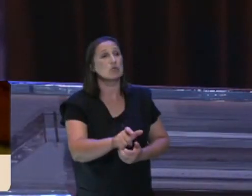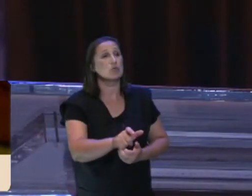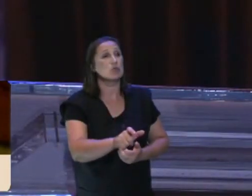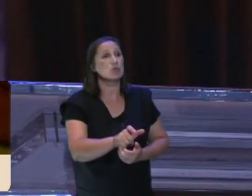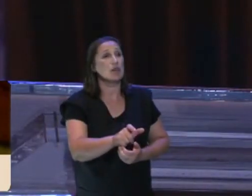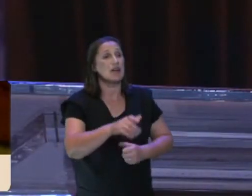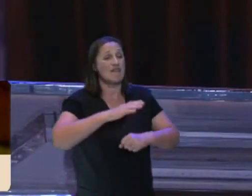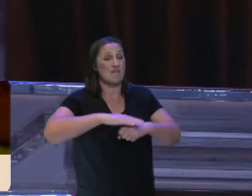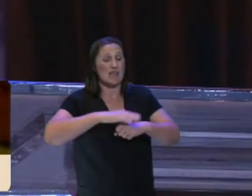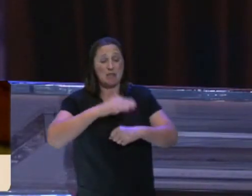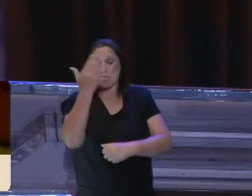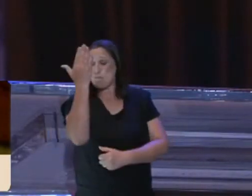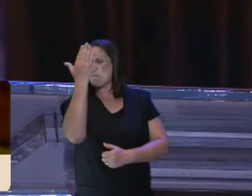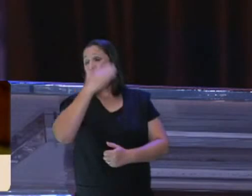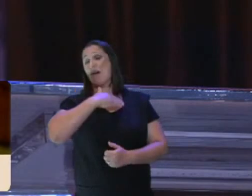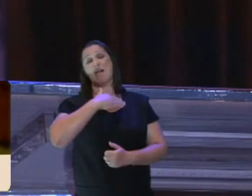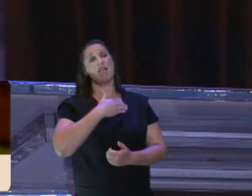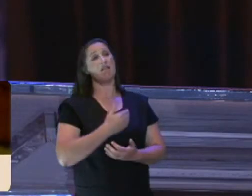É verdade.